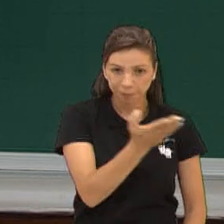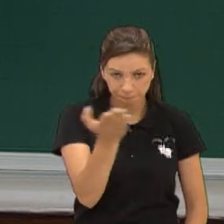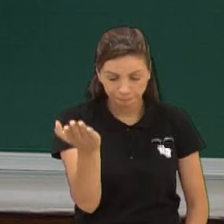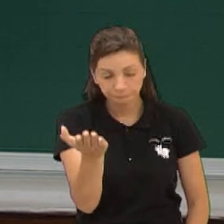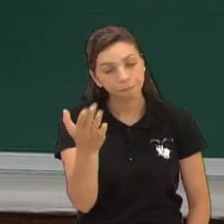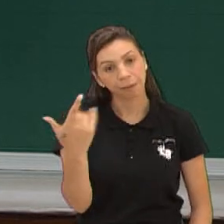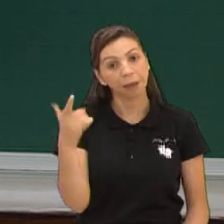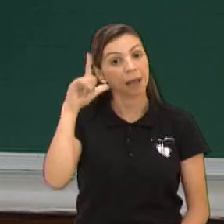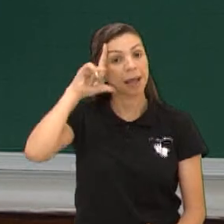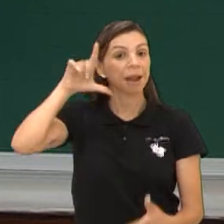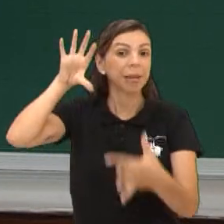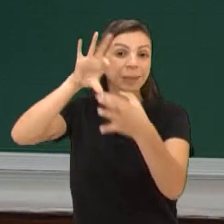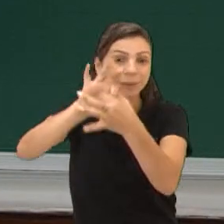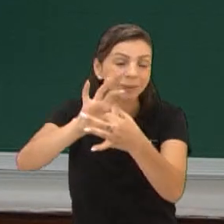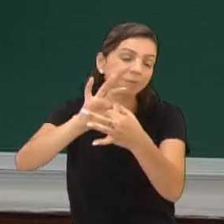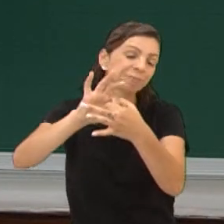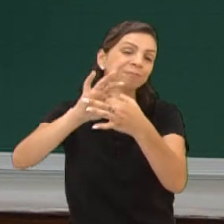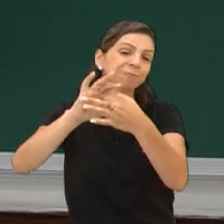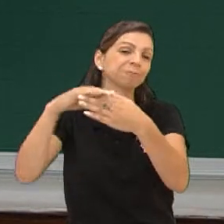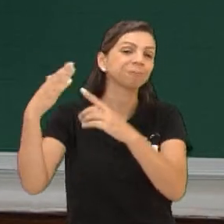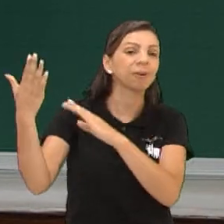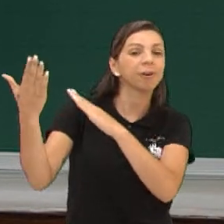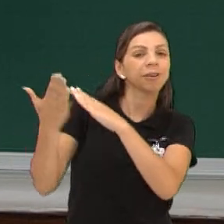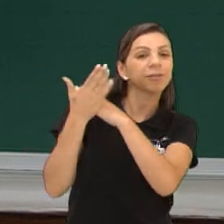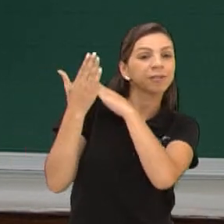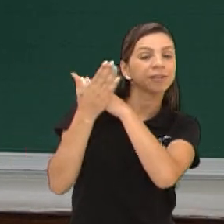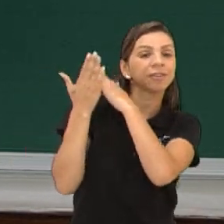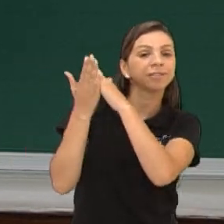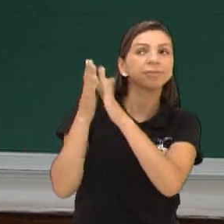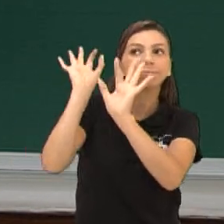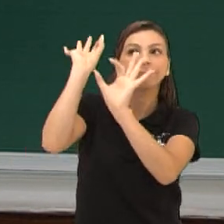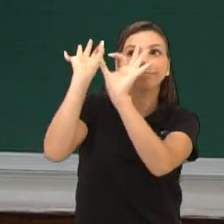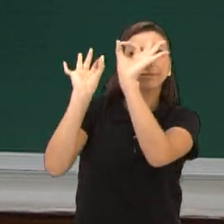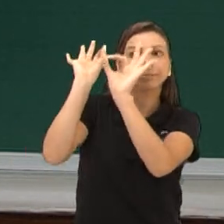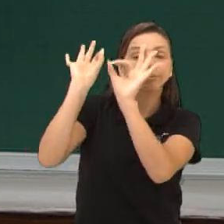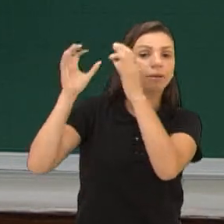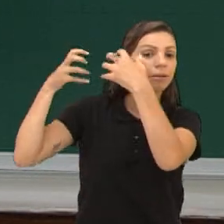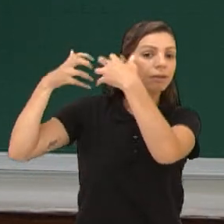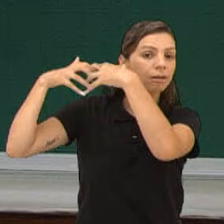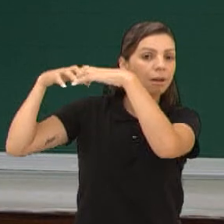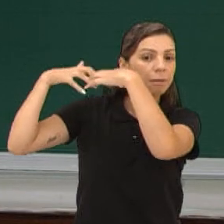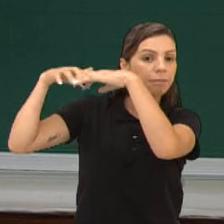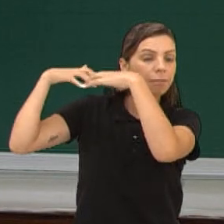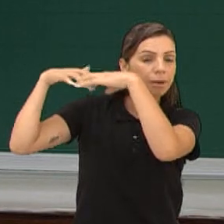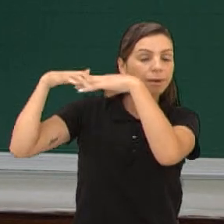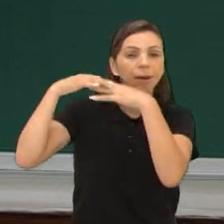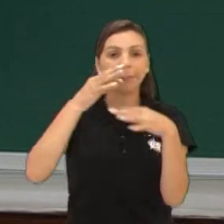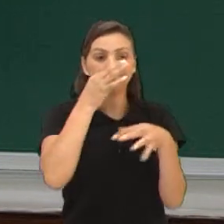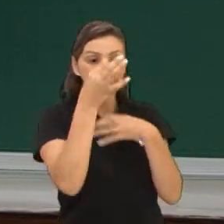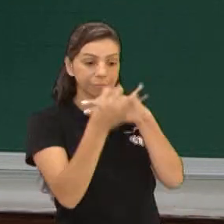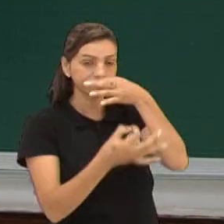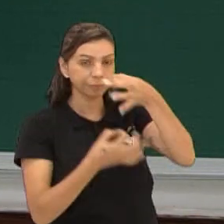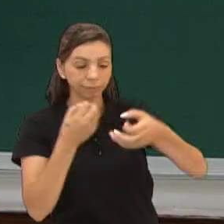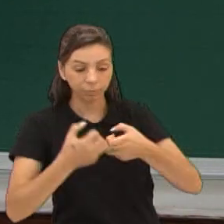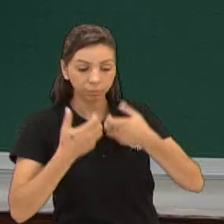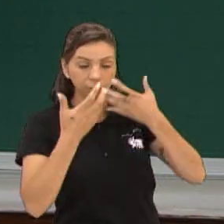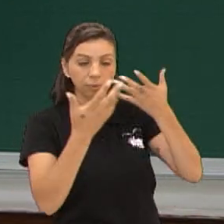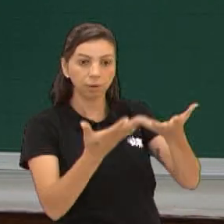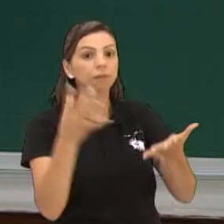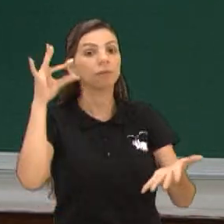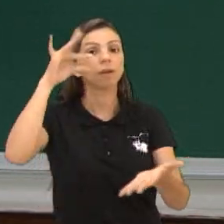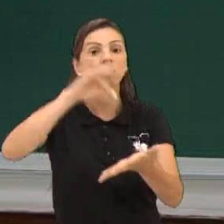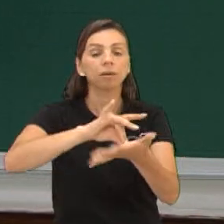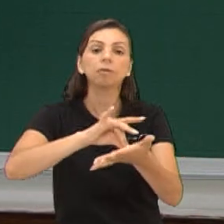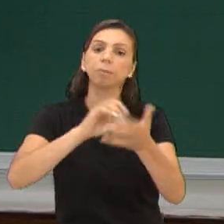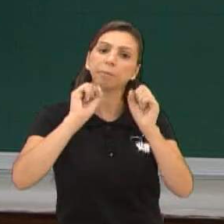É a lógica lógica vai nos ajudar a construir pensamentos e raciocínios né argumentações que sejam de